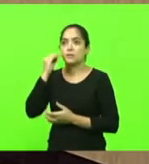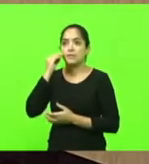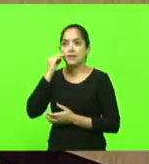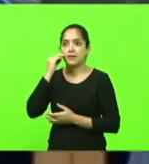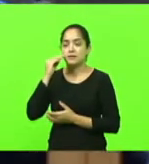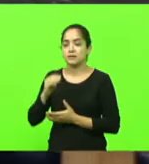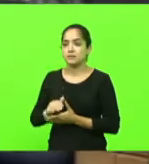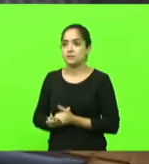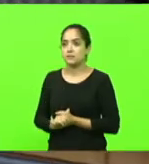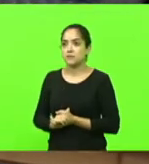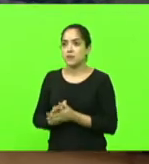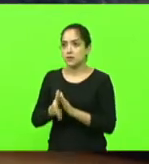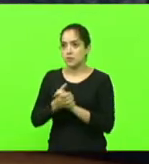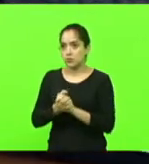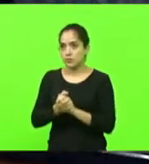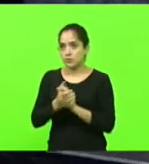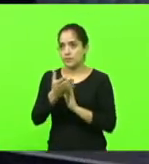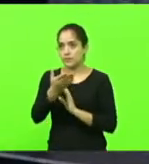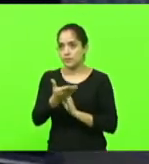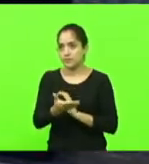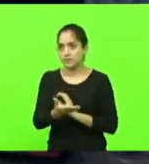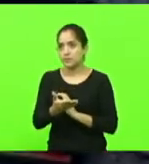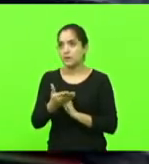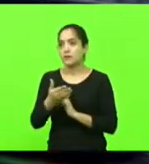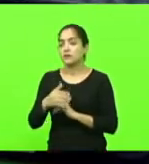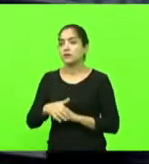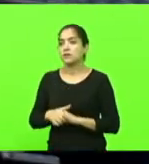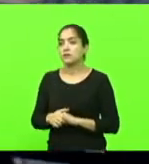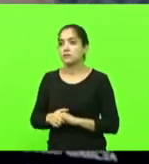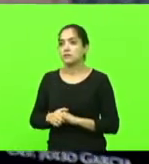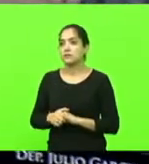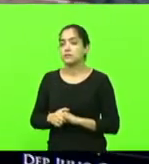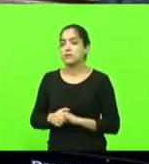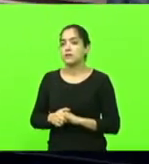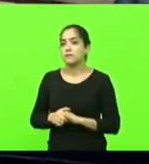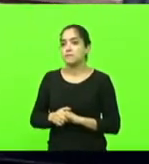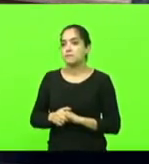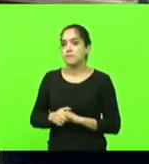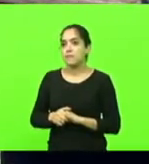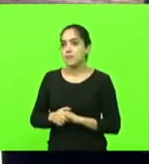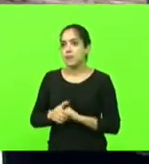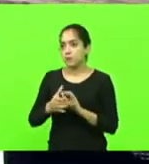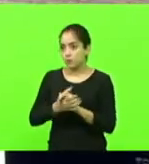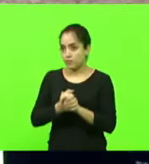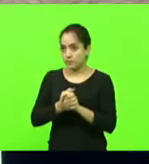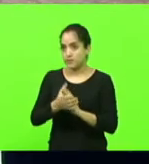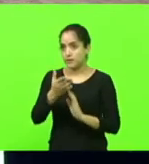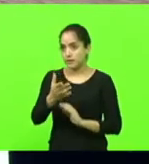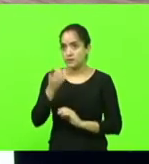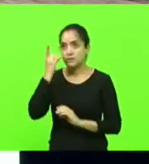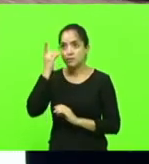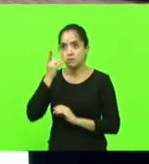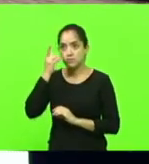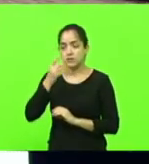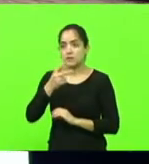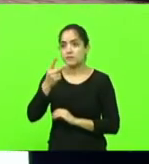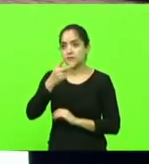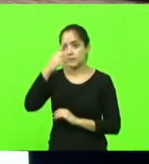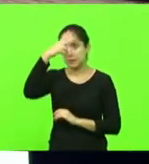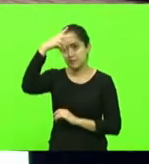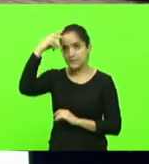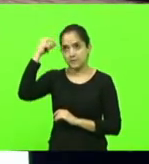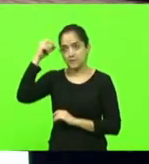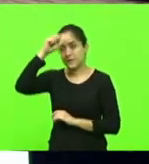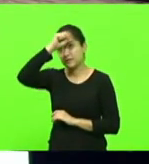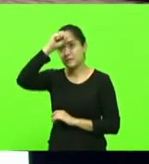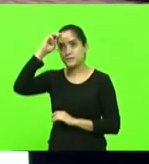Quero cumprimentar o senhor presidente, deputado Mauro, a mesa, os demais colegas, cumprimentar também aqui o nosso vice-prefeito de São Miguel do Oeste,